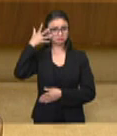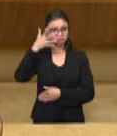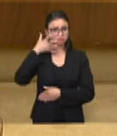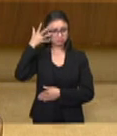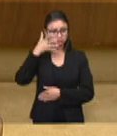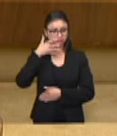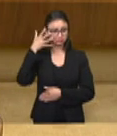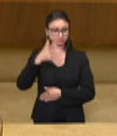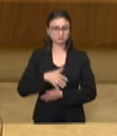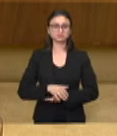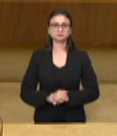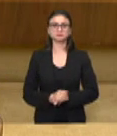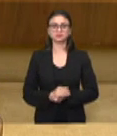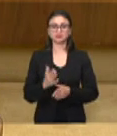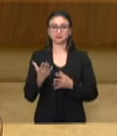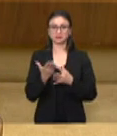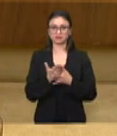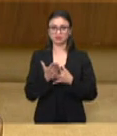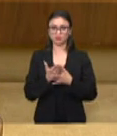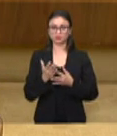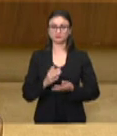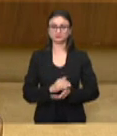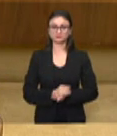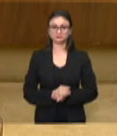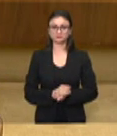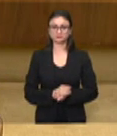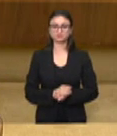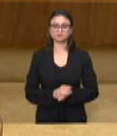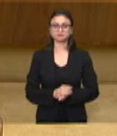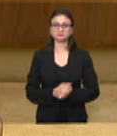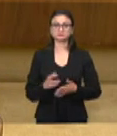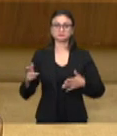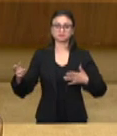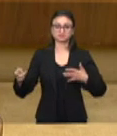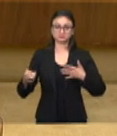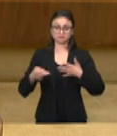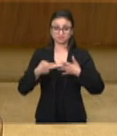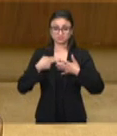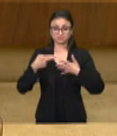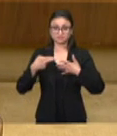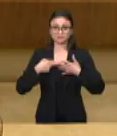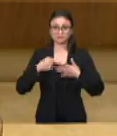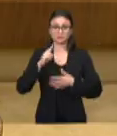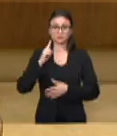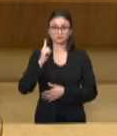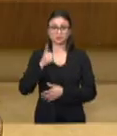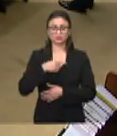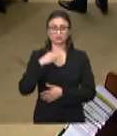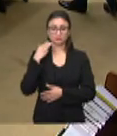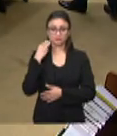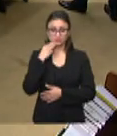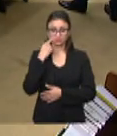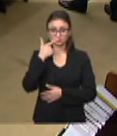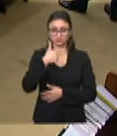após o intervalo. Apregou o recurso extraordinário